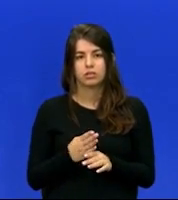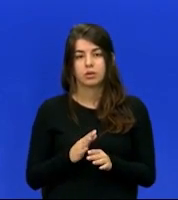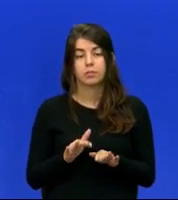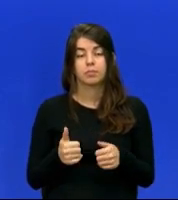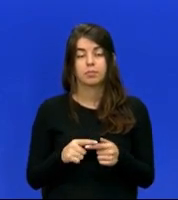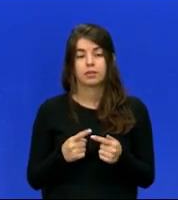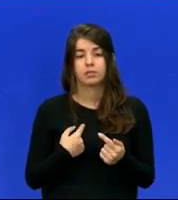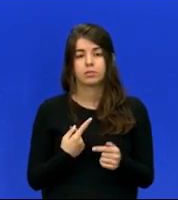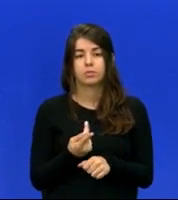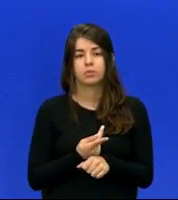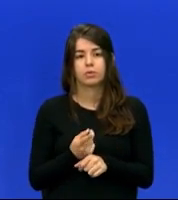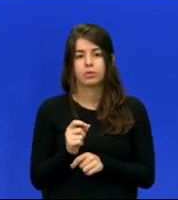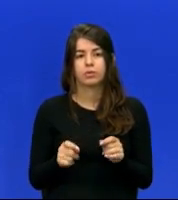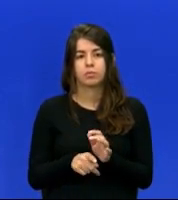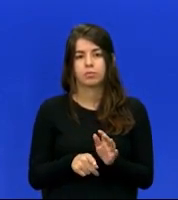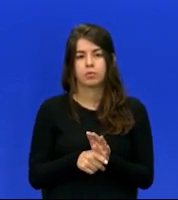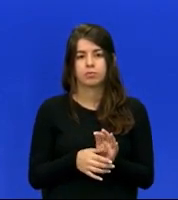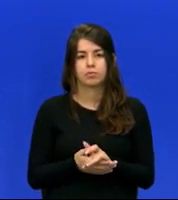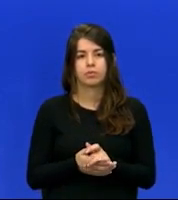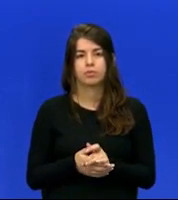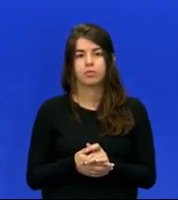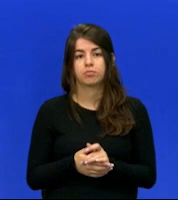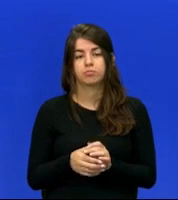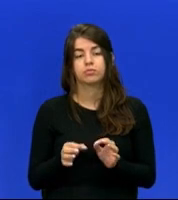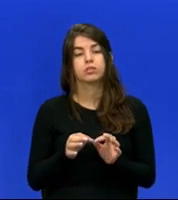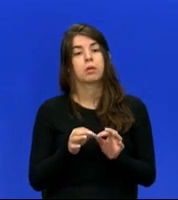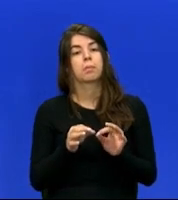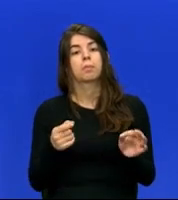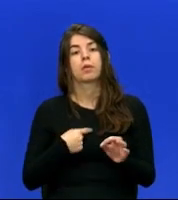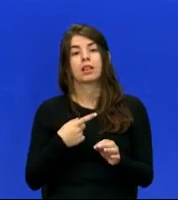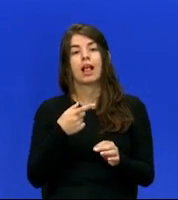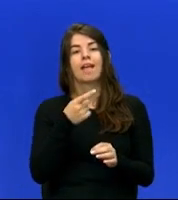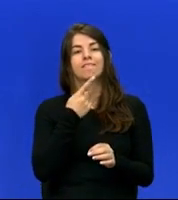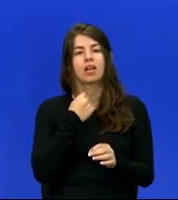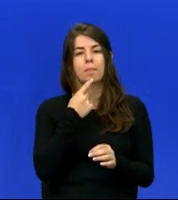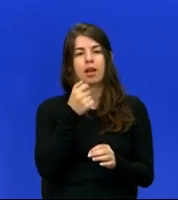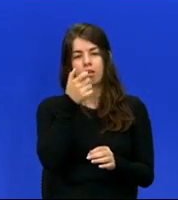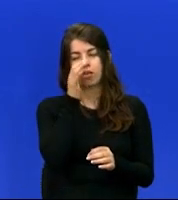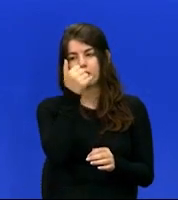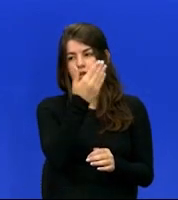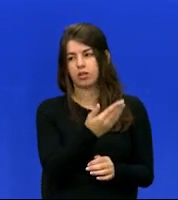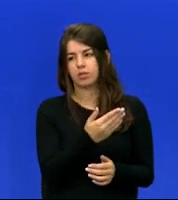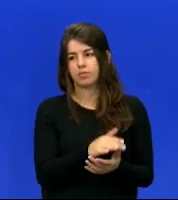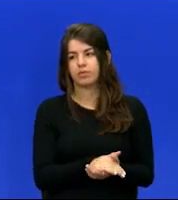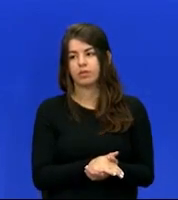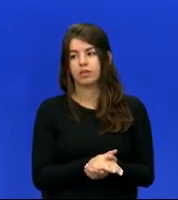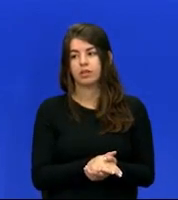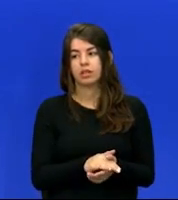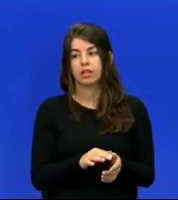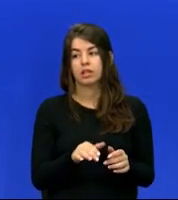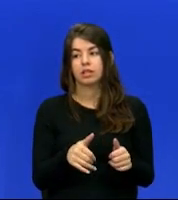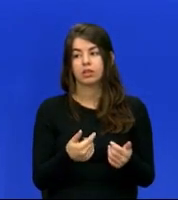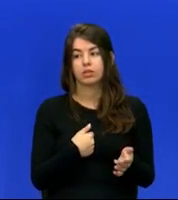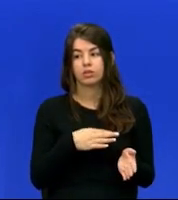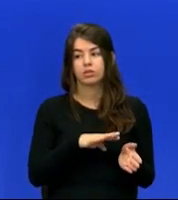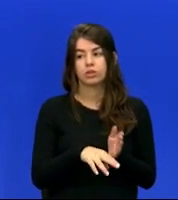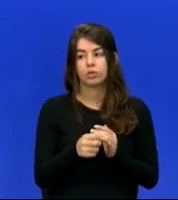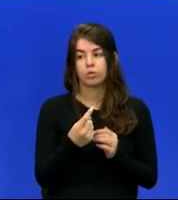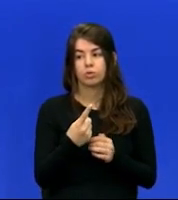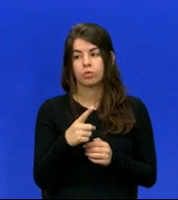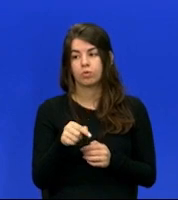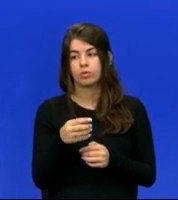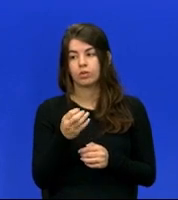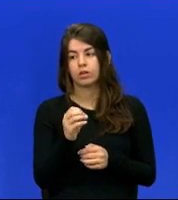eu procuro? Eu procuro essa área pintada, certo? Então, nesse caso, eu vou tirar de 1 menos a